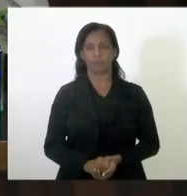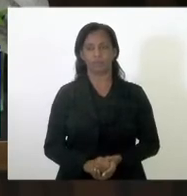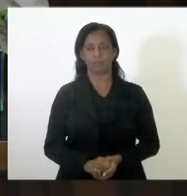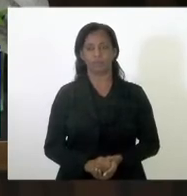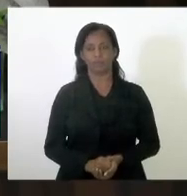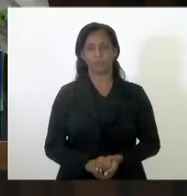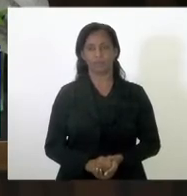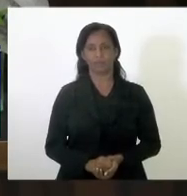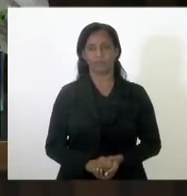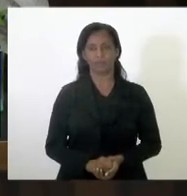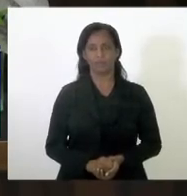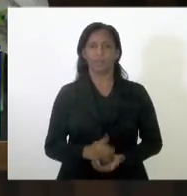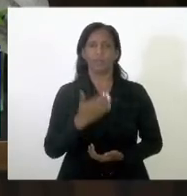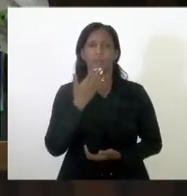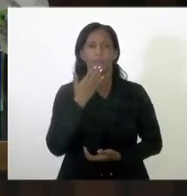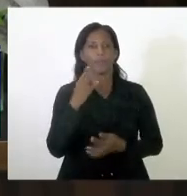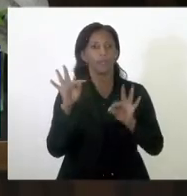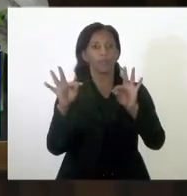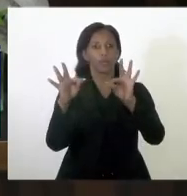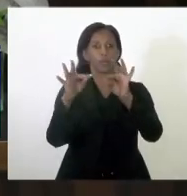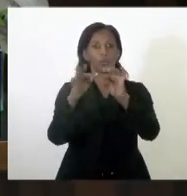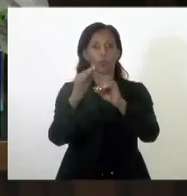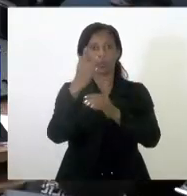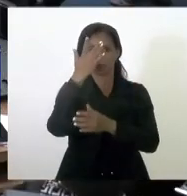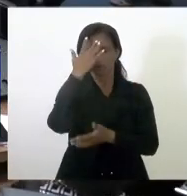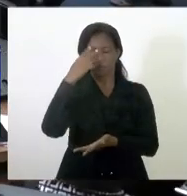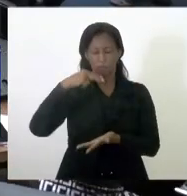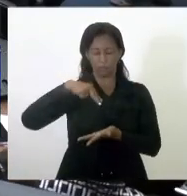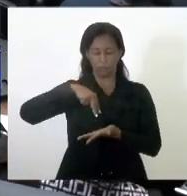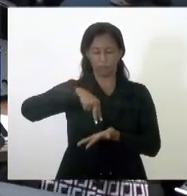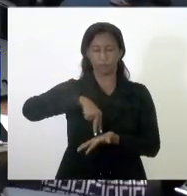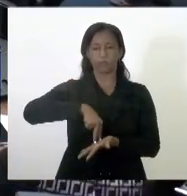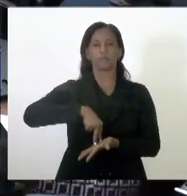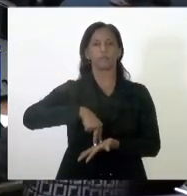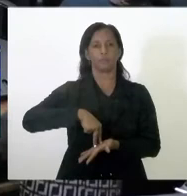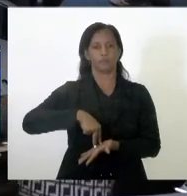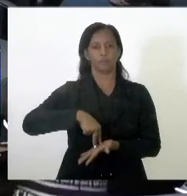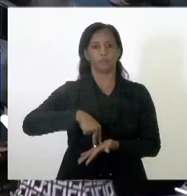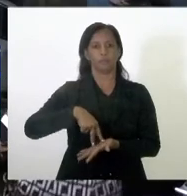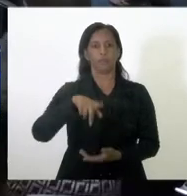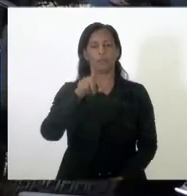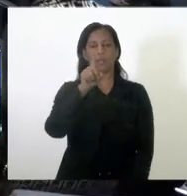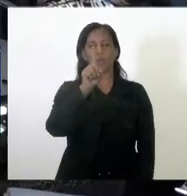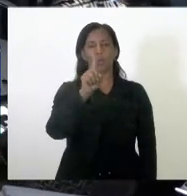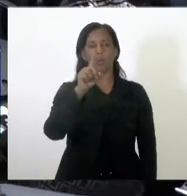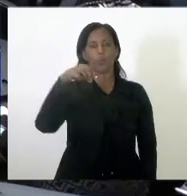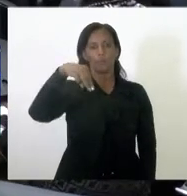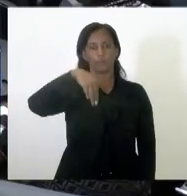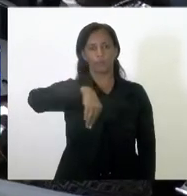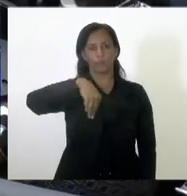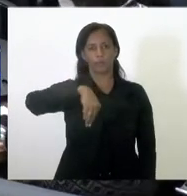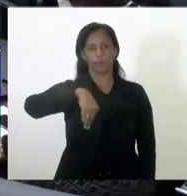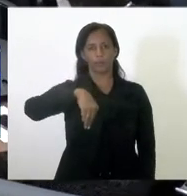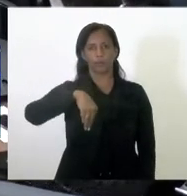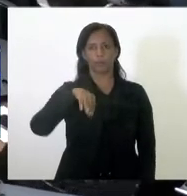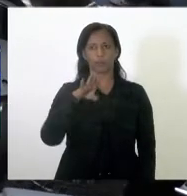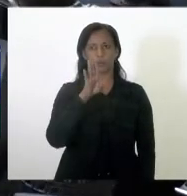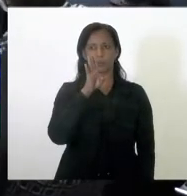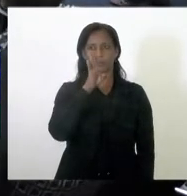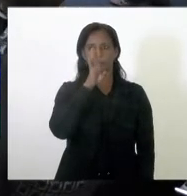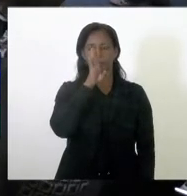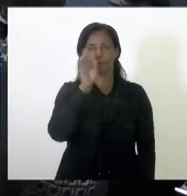eu peço a todos os presentes que possamos estar de pé, que a gente possa fazer uma homenagem